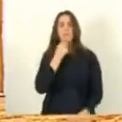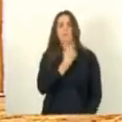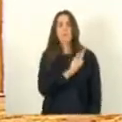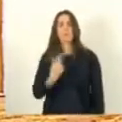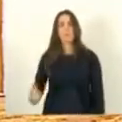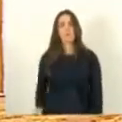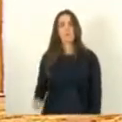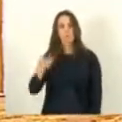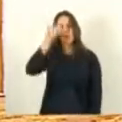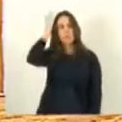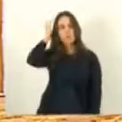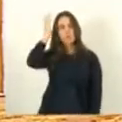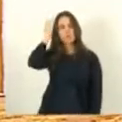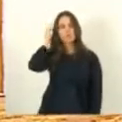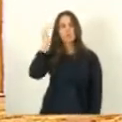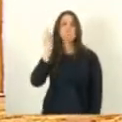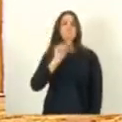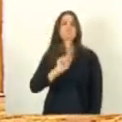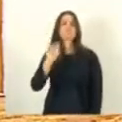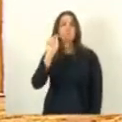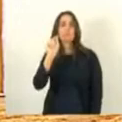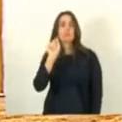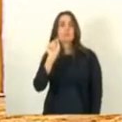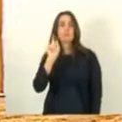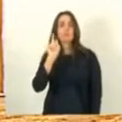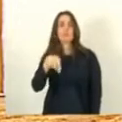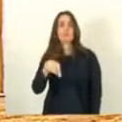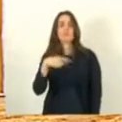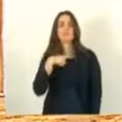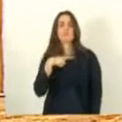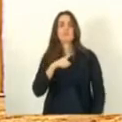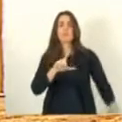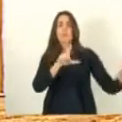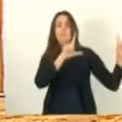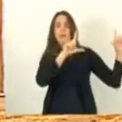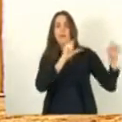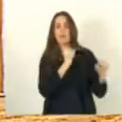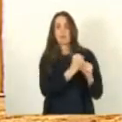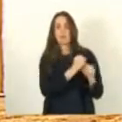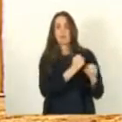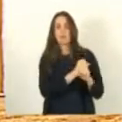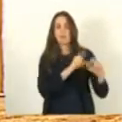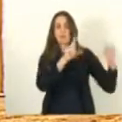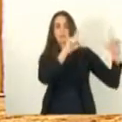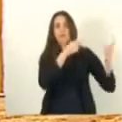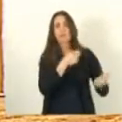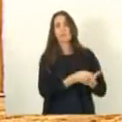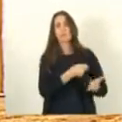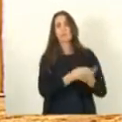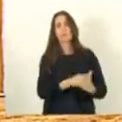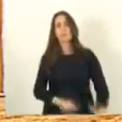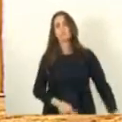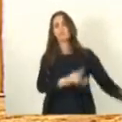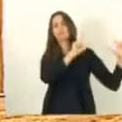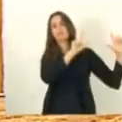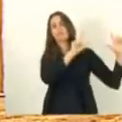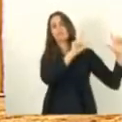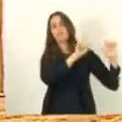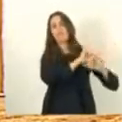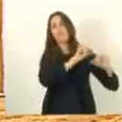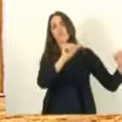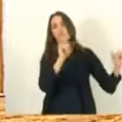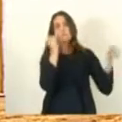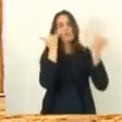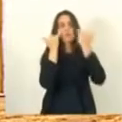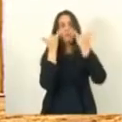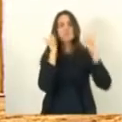estamos pleiteando nesse projeto? Toda a obra do governo tem uma placa porque é obrigada a colocar a placa. Então,